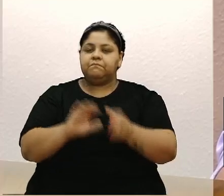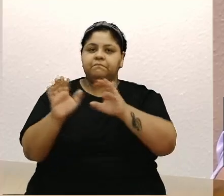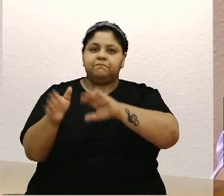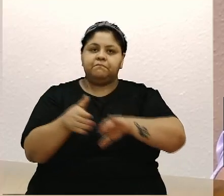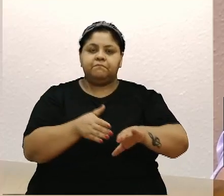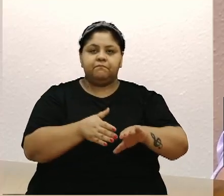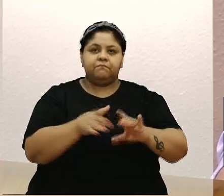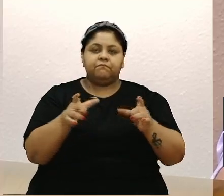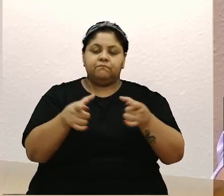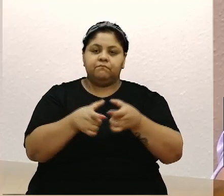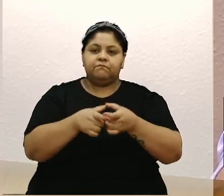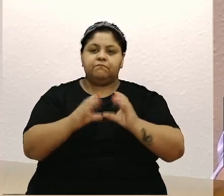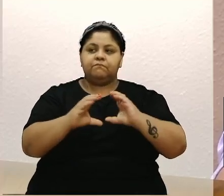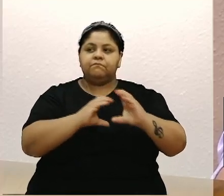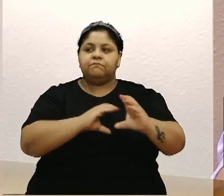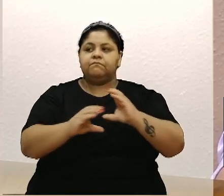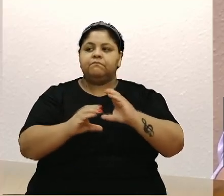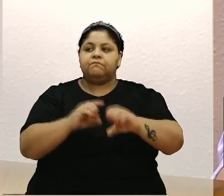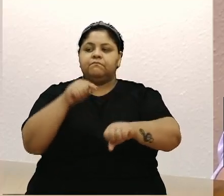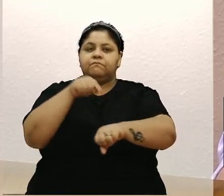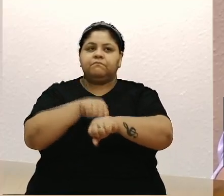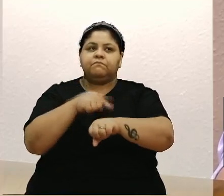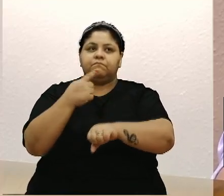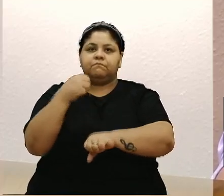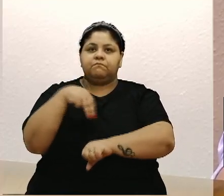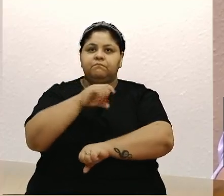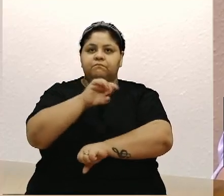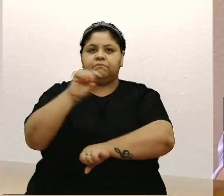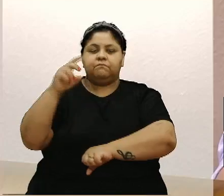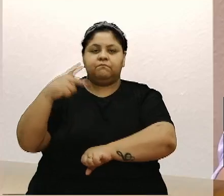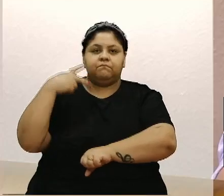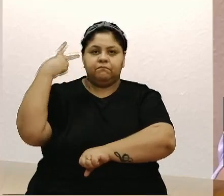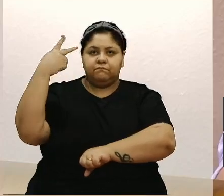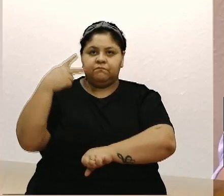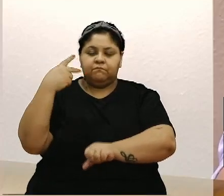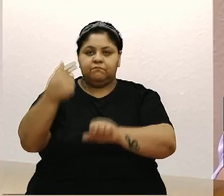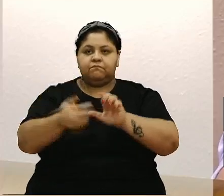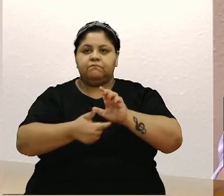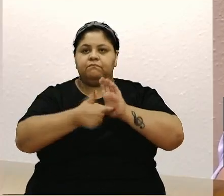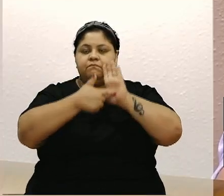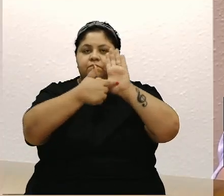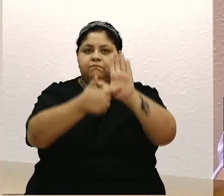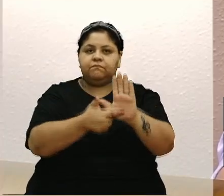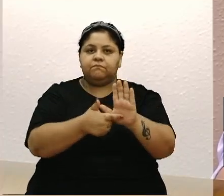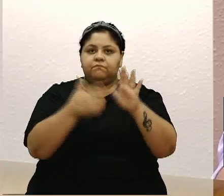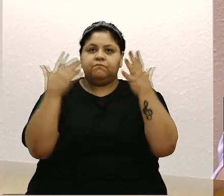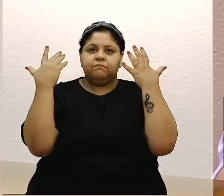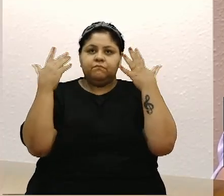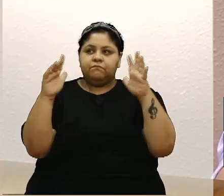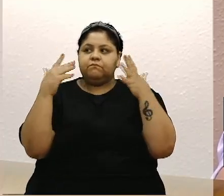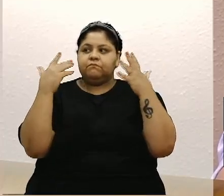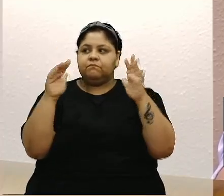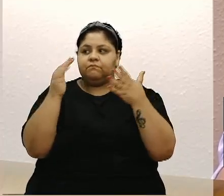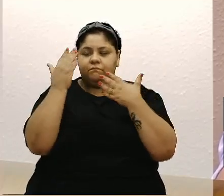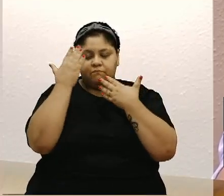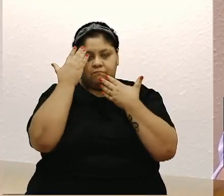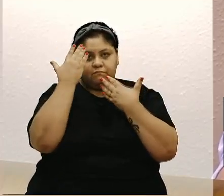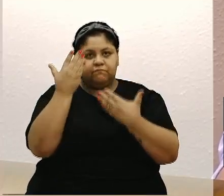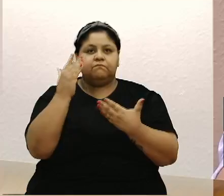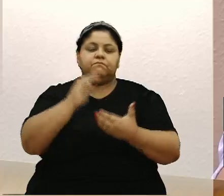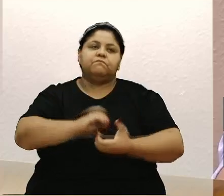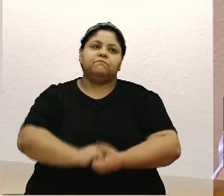Passamos ao espaço das pequenas comunicações pelo tempo de 1 minuto por vereador inscrito para apresentação de votos de pesar, de louvor ou